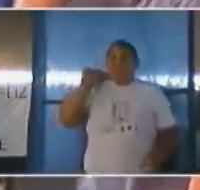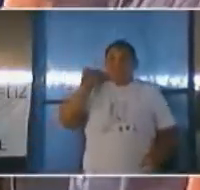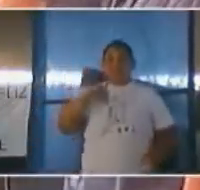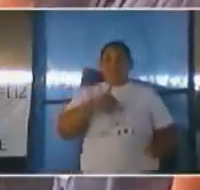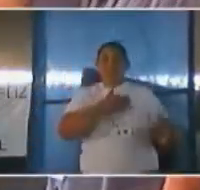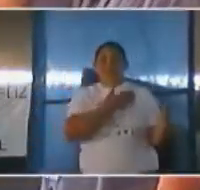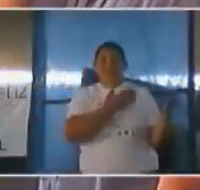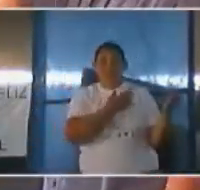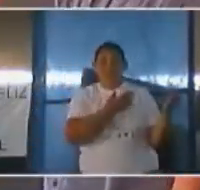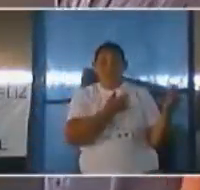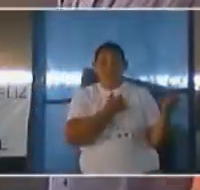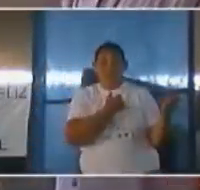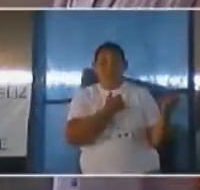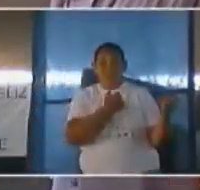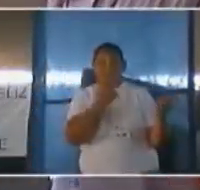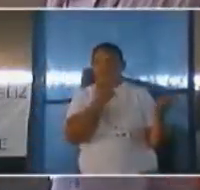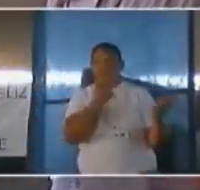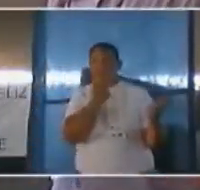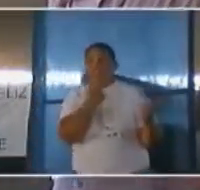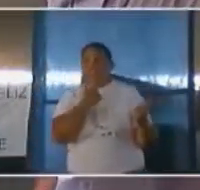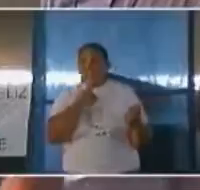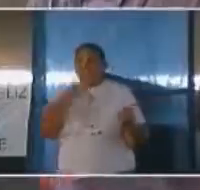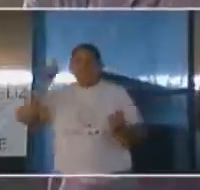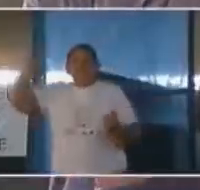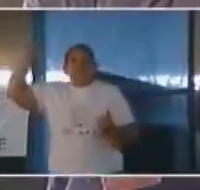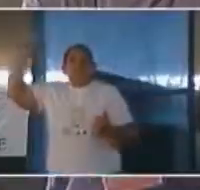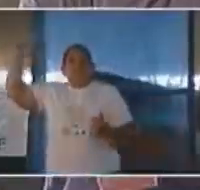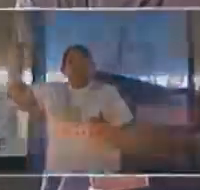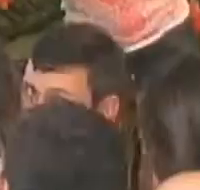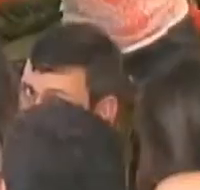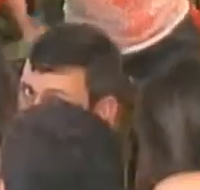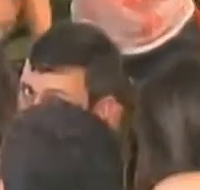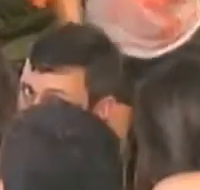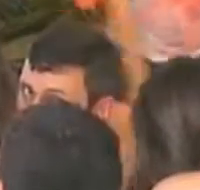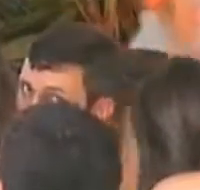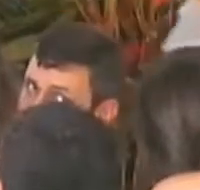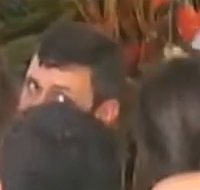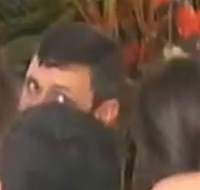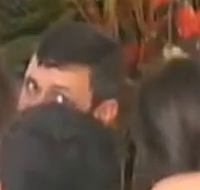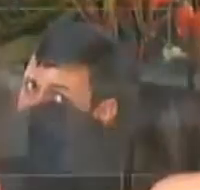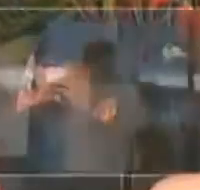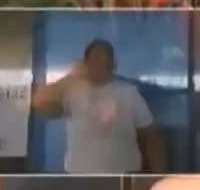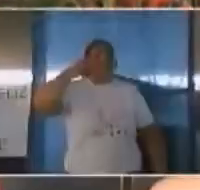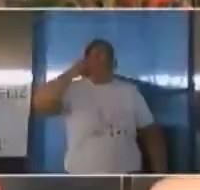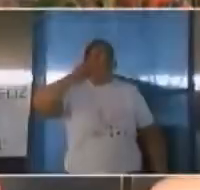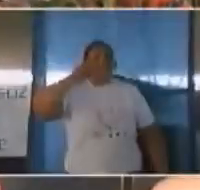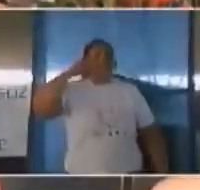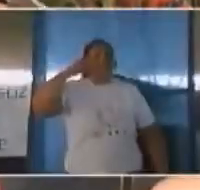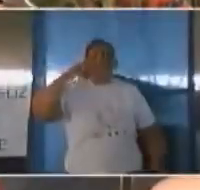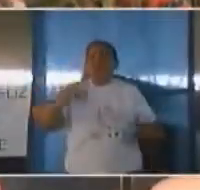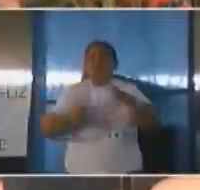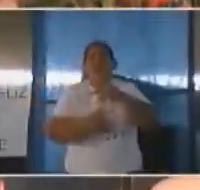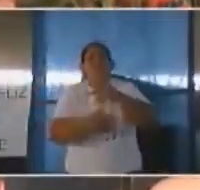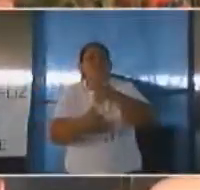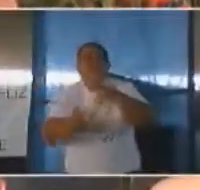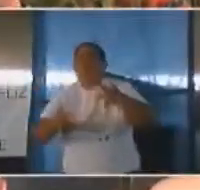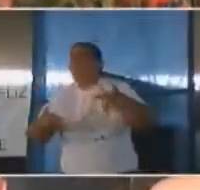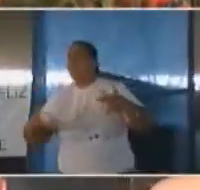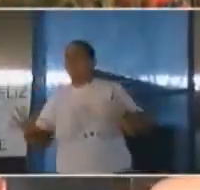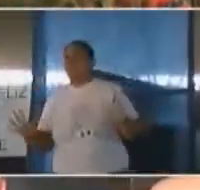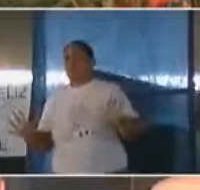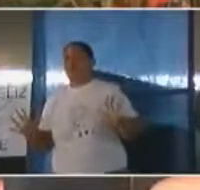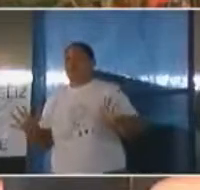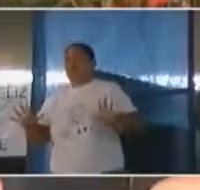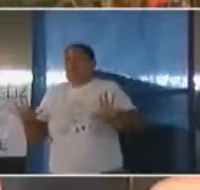em todo momento e é não se conformar. É não se conformar com a injustiça, é não se conformar com a falta de dignidade que